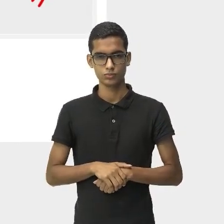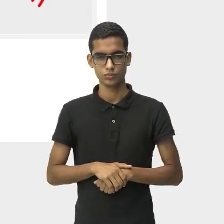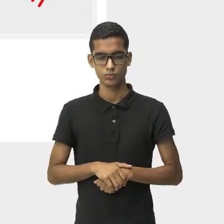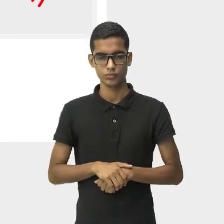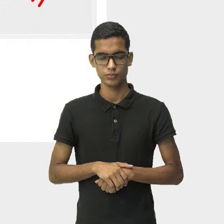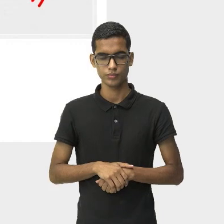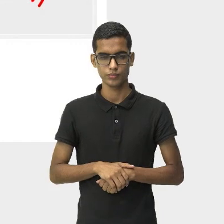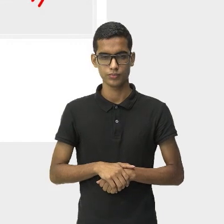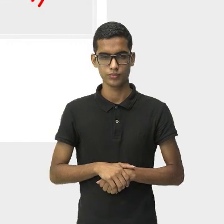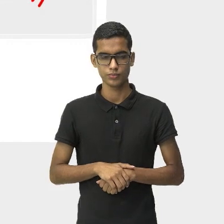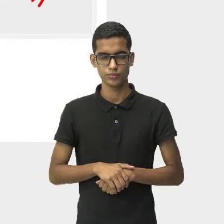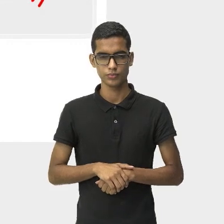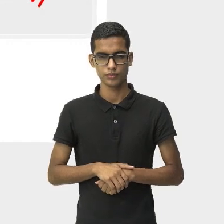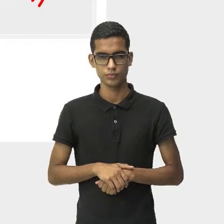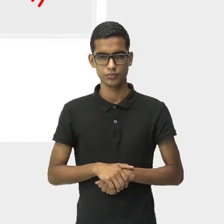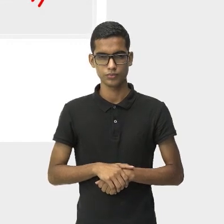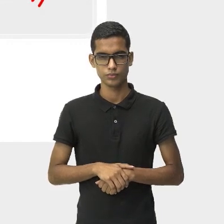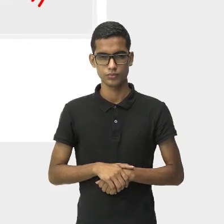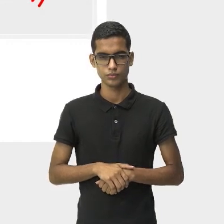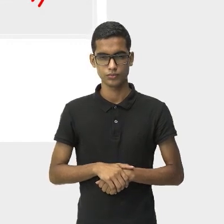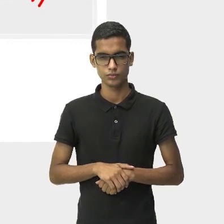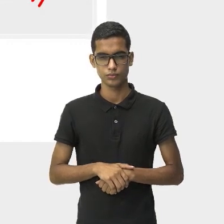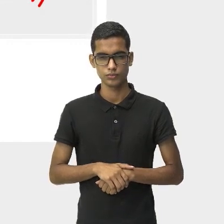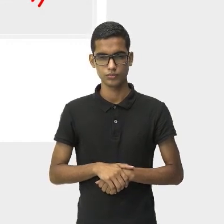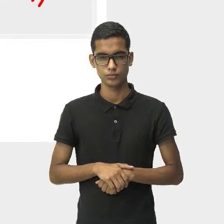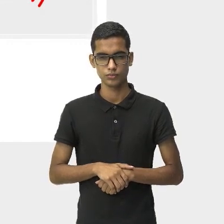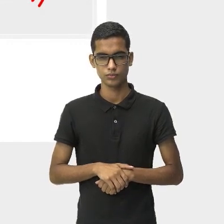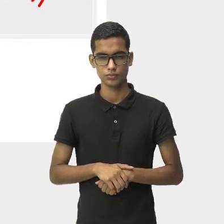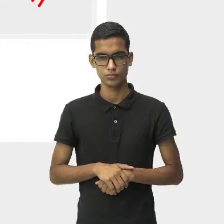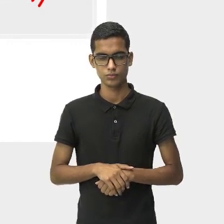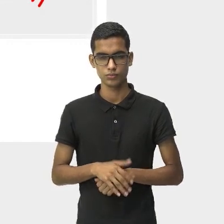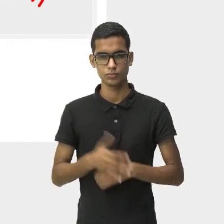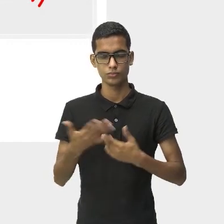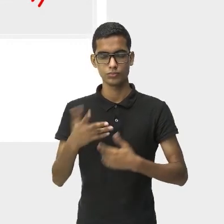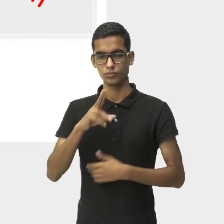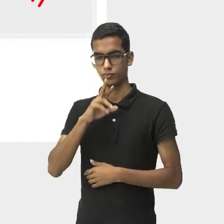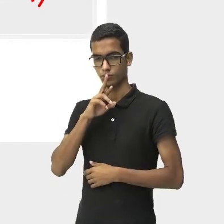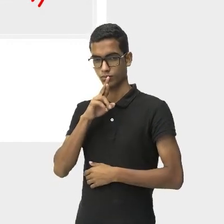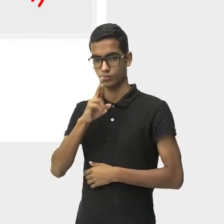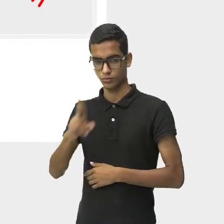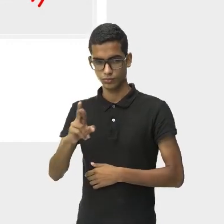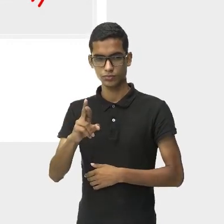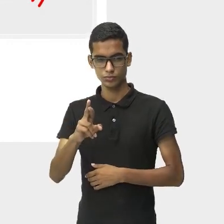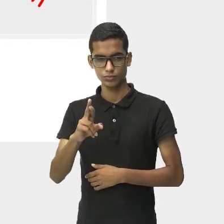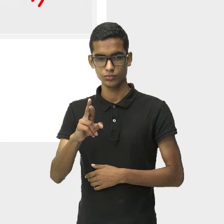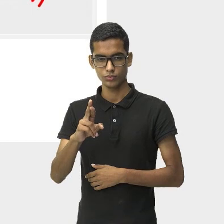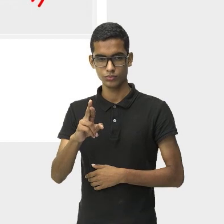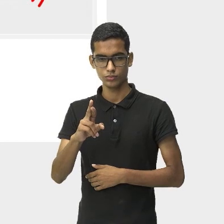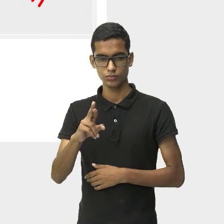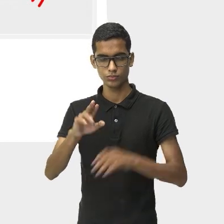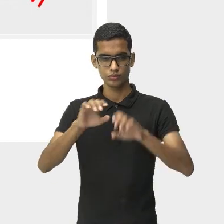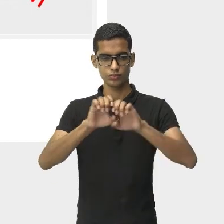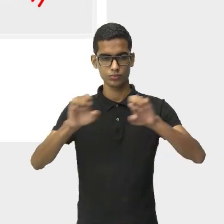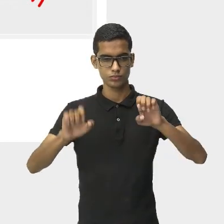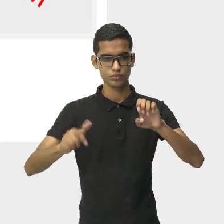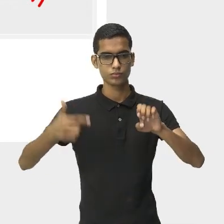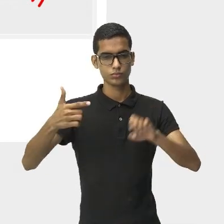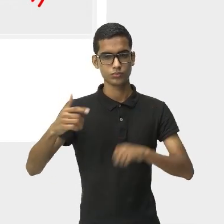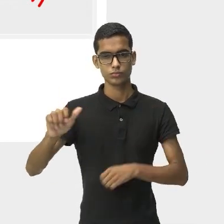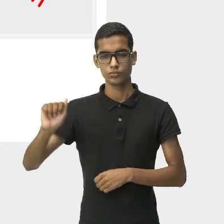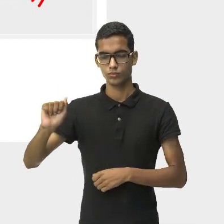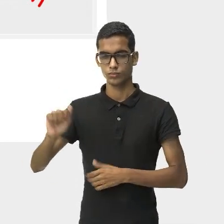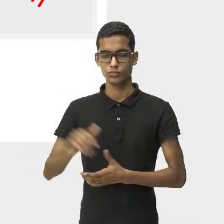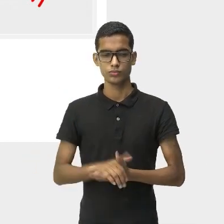é igual a 1. Olha só, pessoal, essa daqui é a resposta da nossa equação do segundo